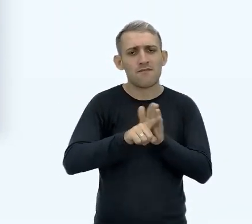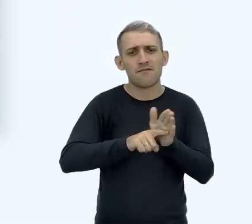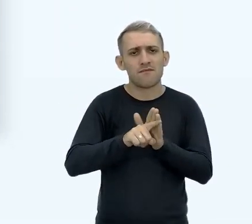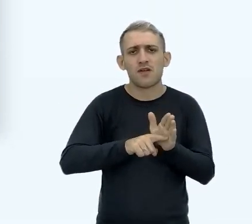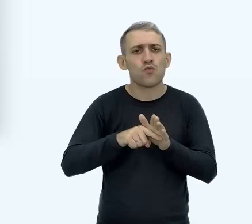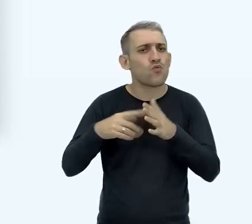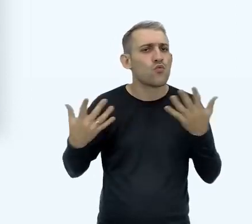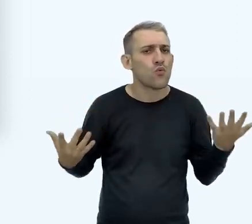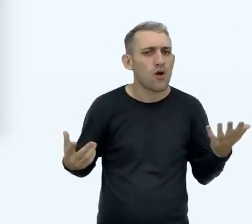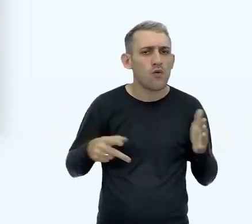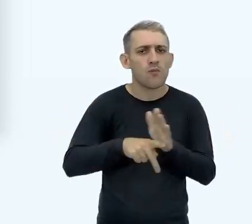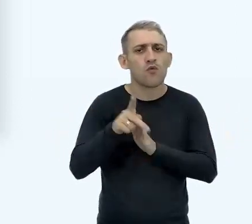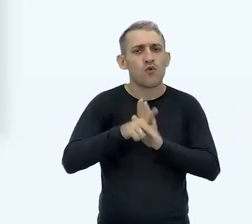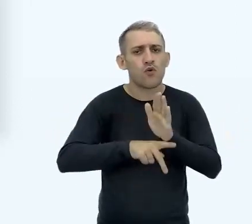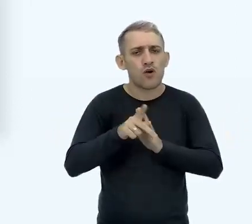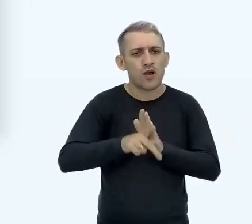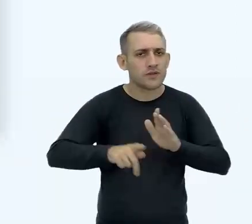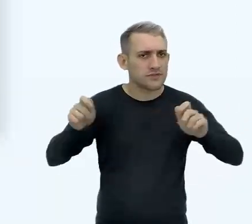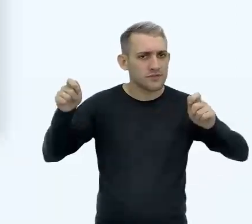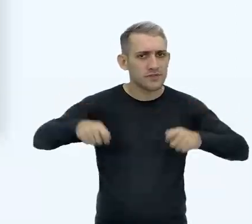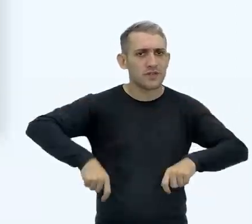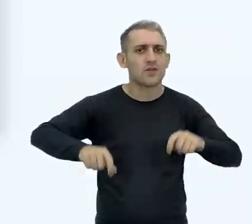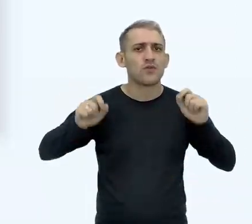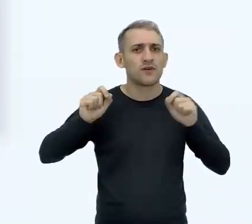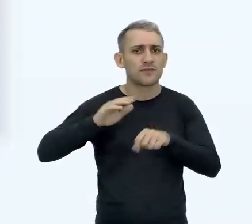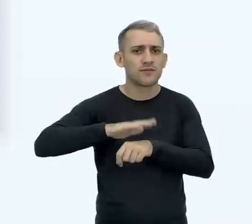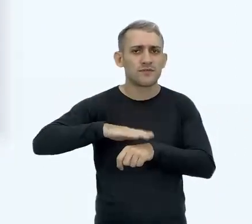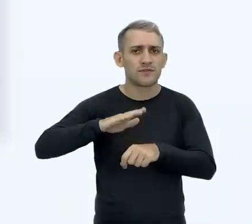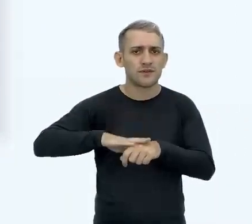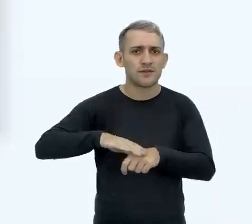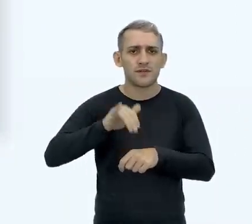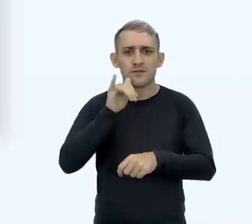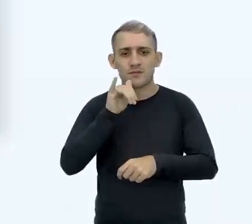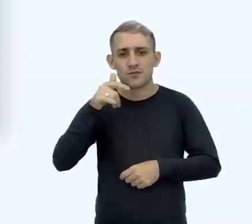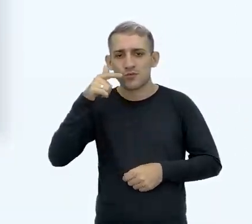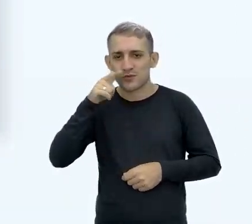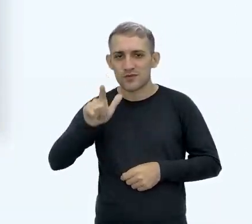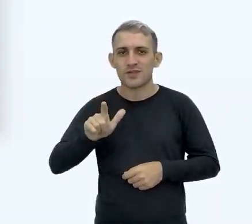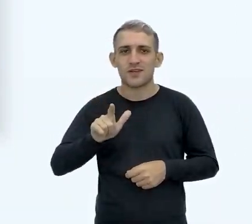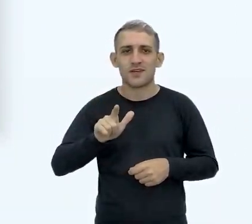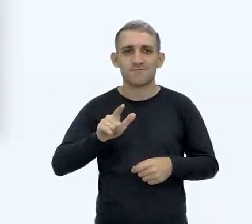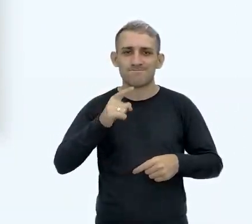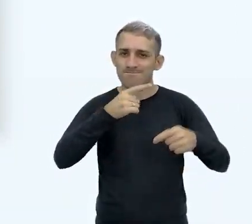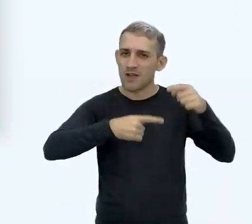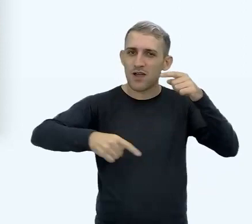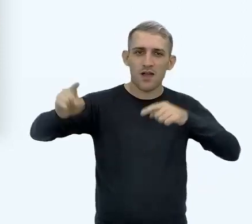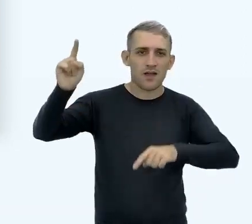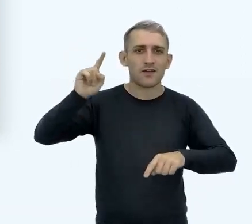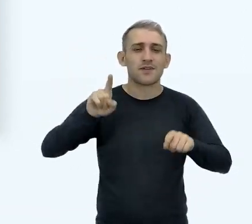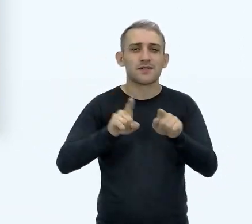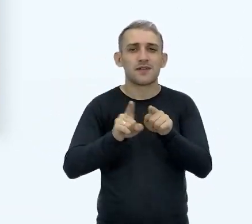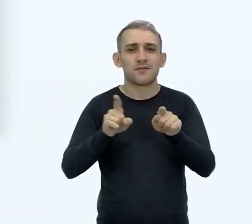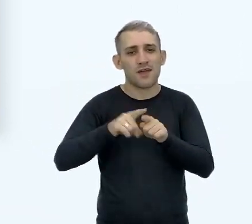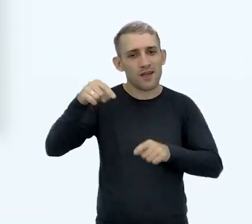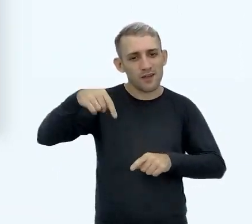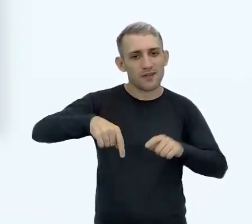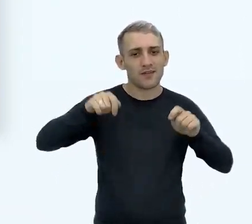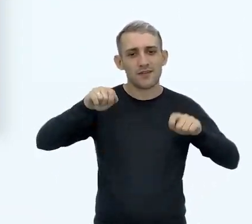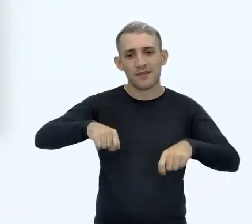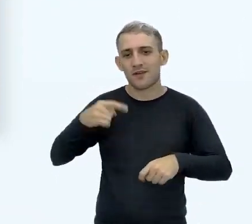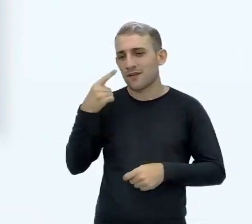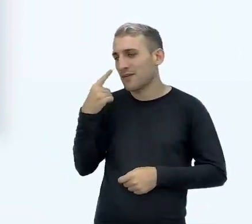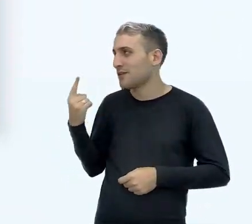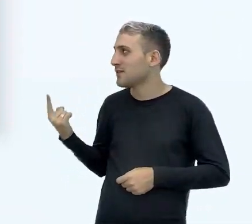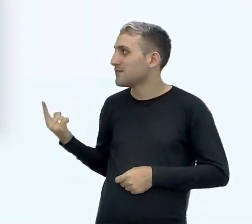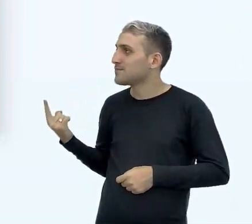são aqueles projetos que conseguiram realizar, atingir um alcance máximo. E aqui você pode ver então qual